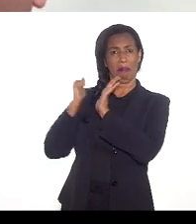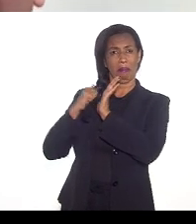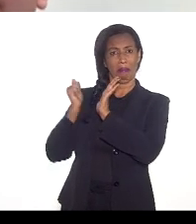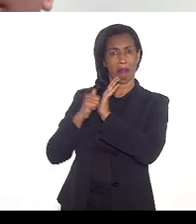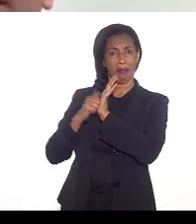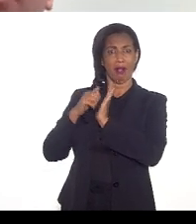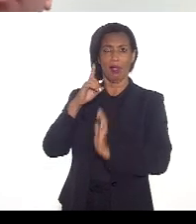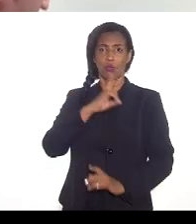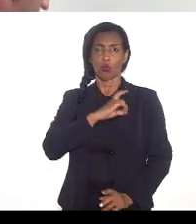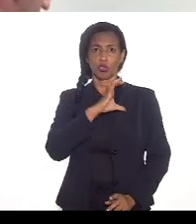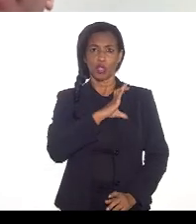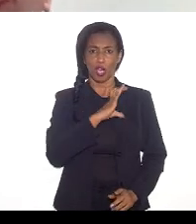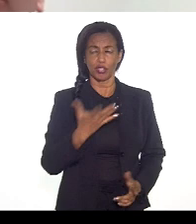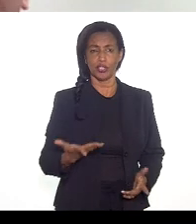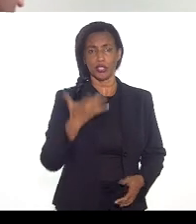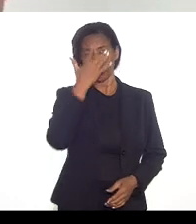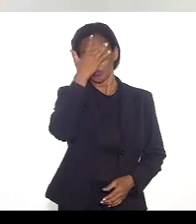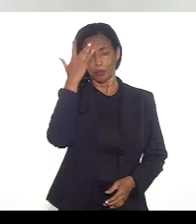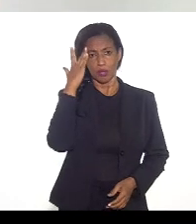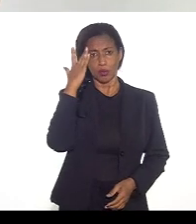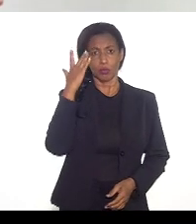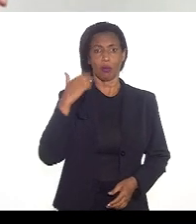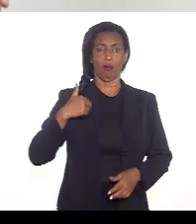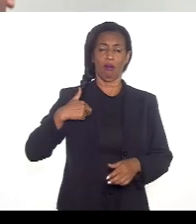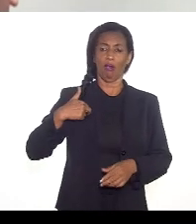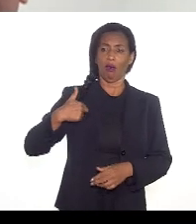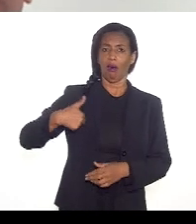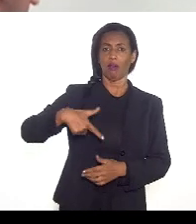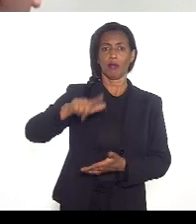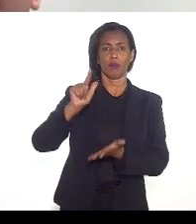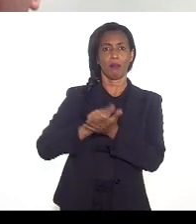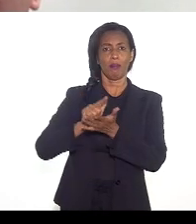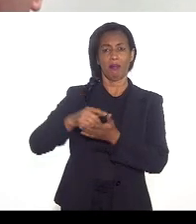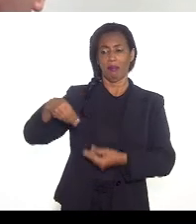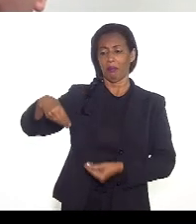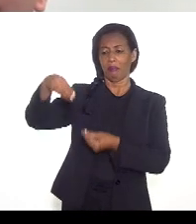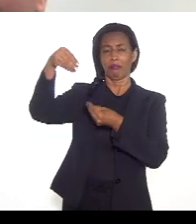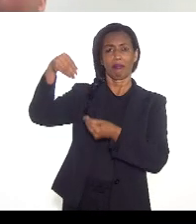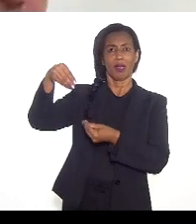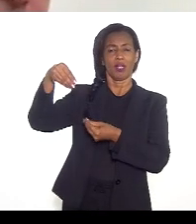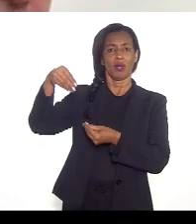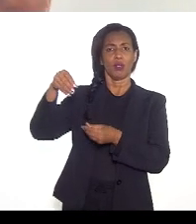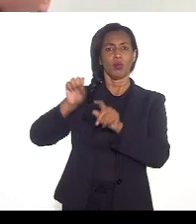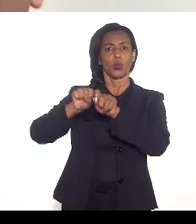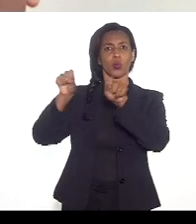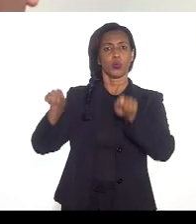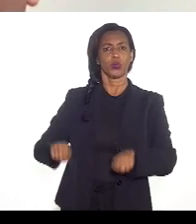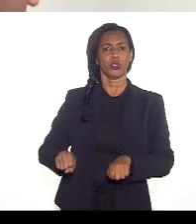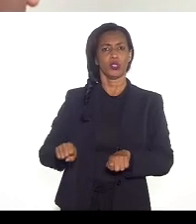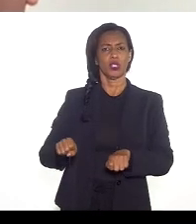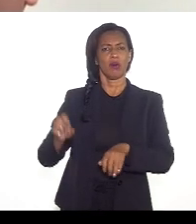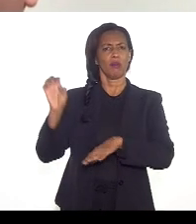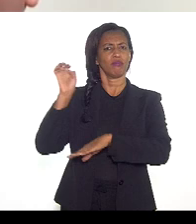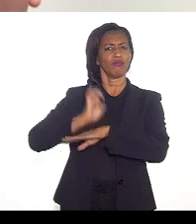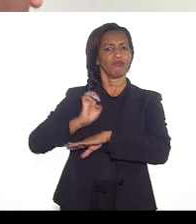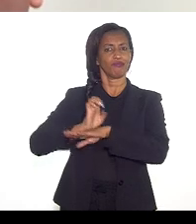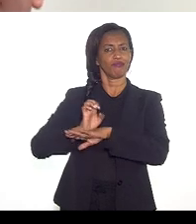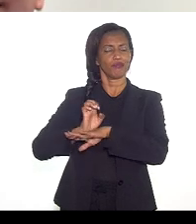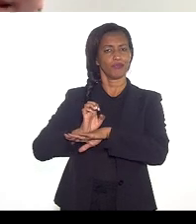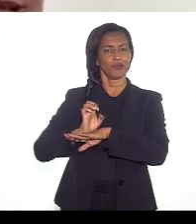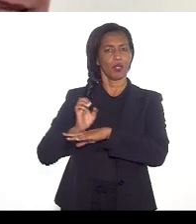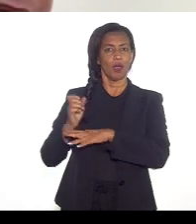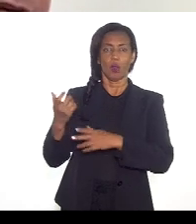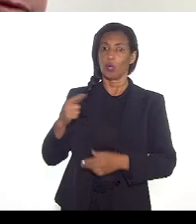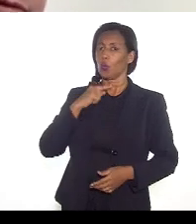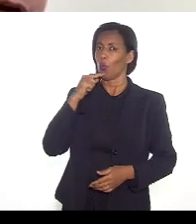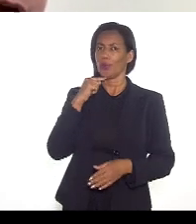Duque de Caxias, pessoas andando com essa folha do sistema estadual de regulação e não conseguem